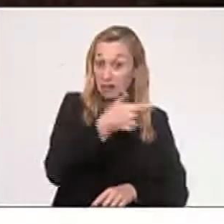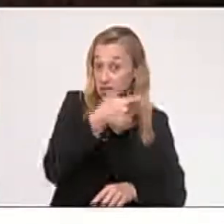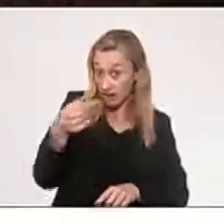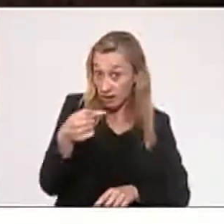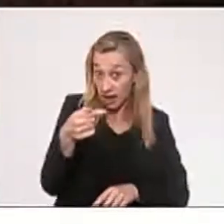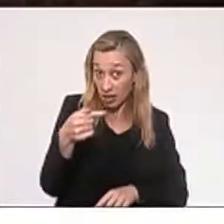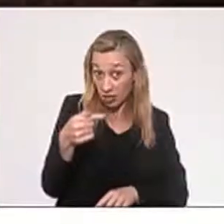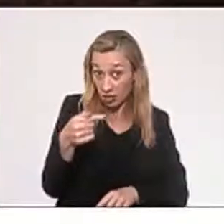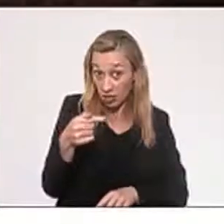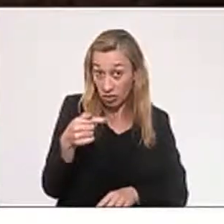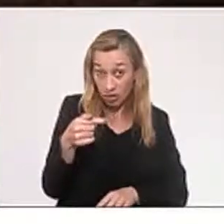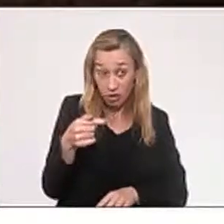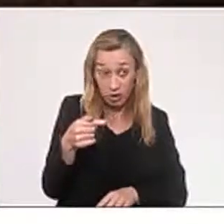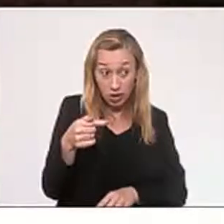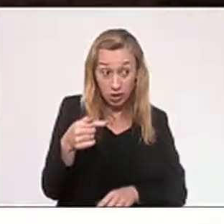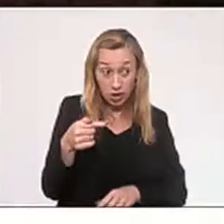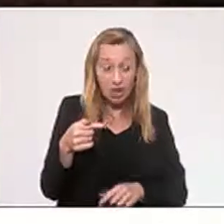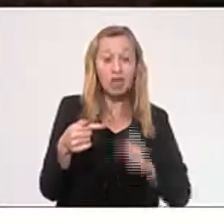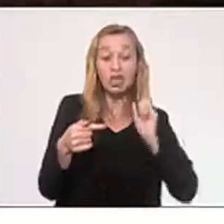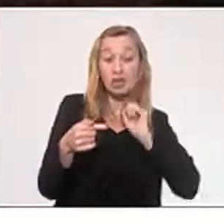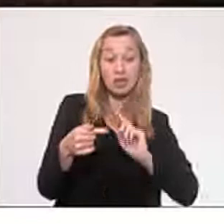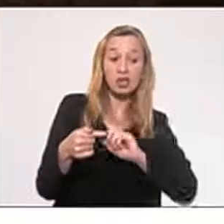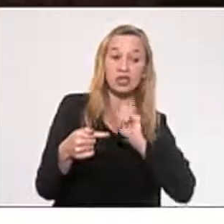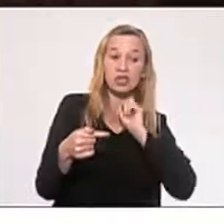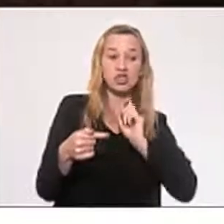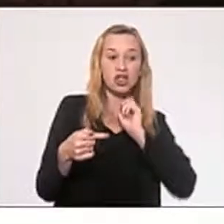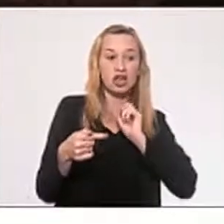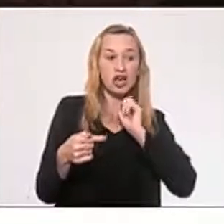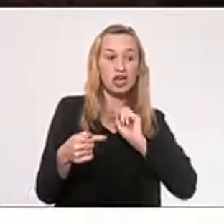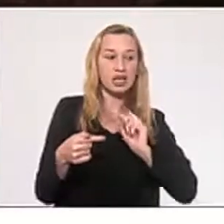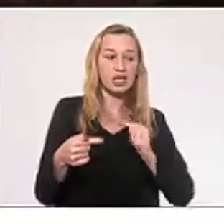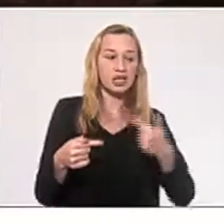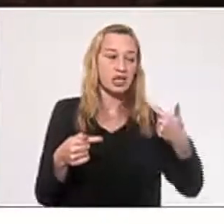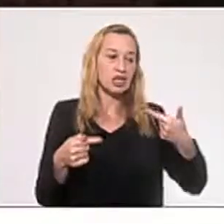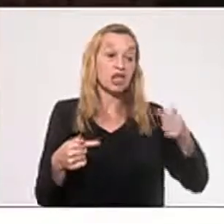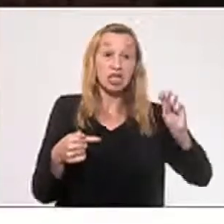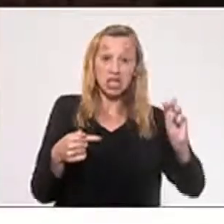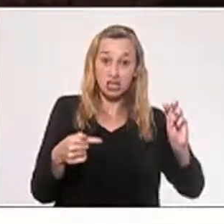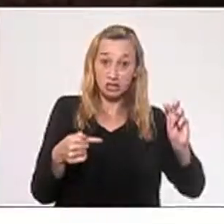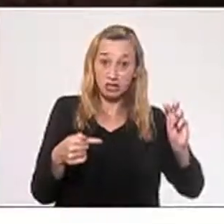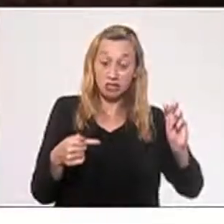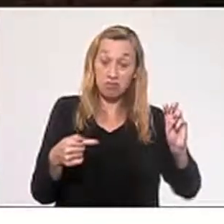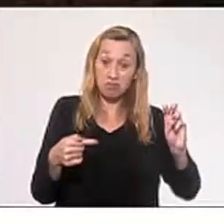17% e Minas Gerais uma alíquota de 15%.